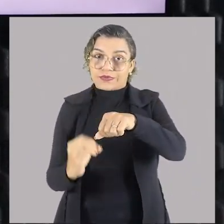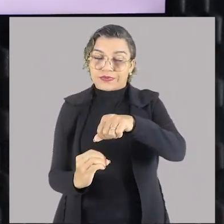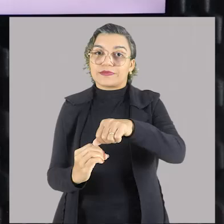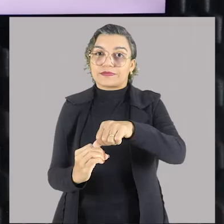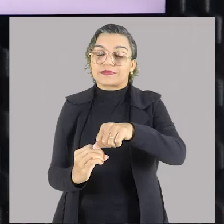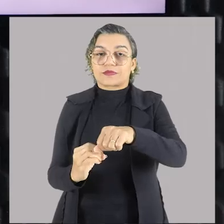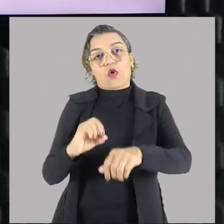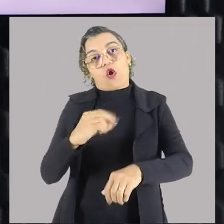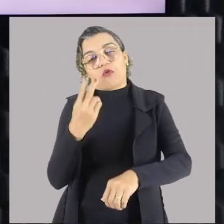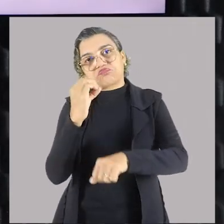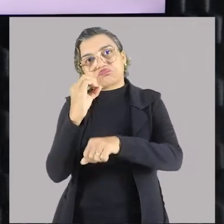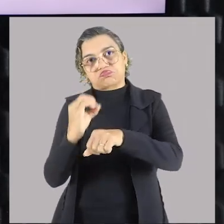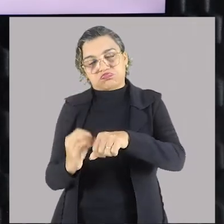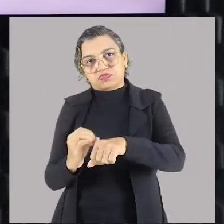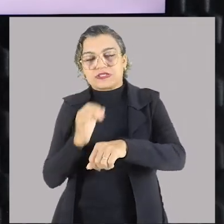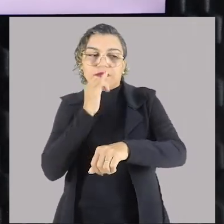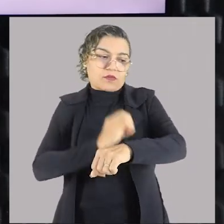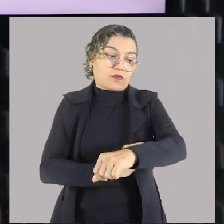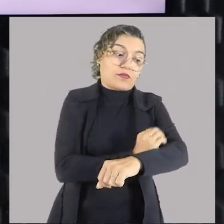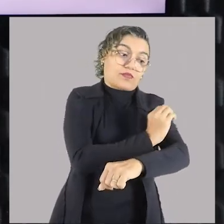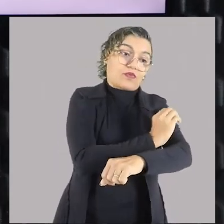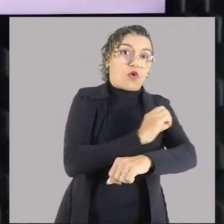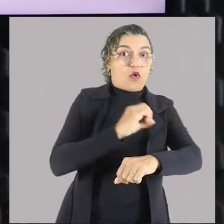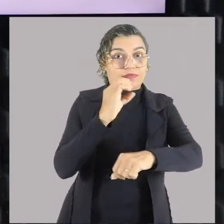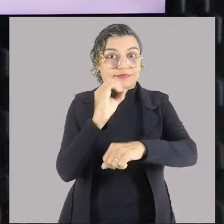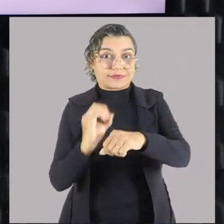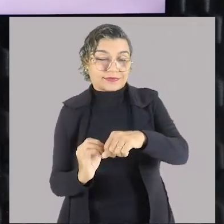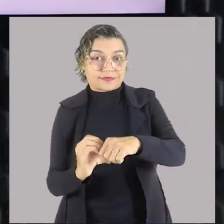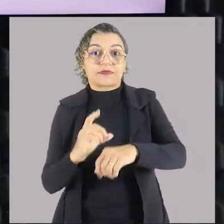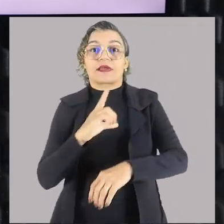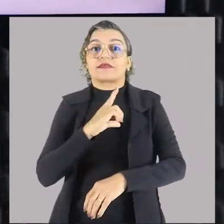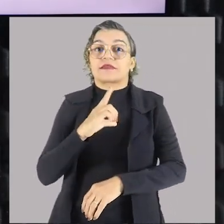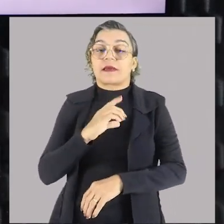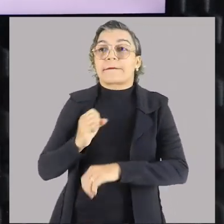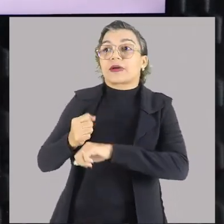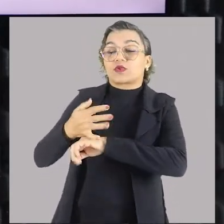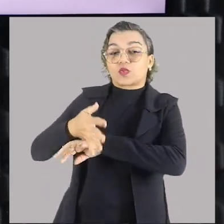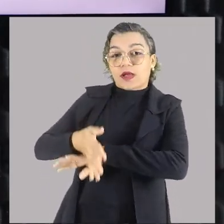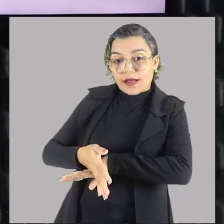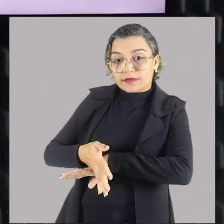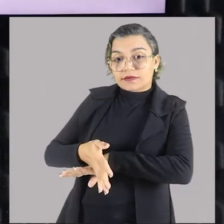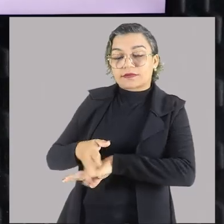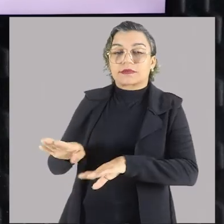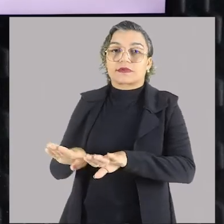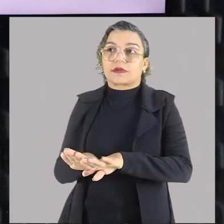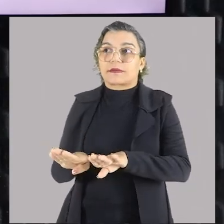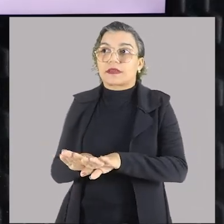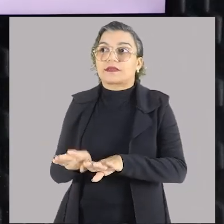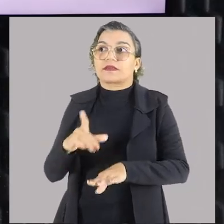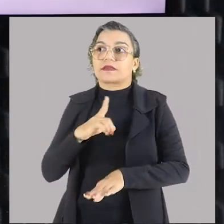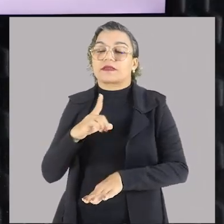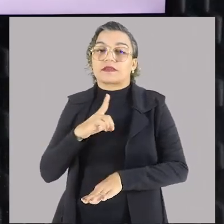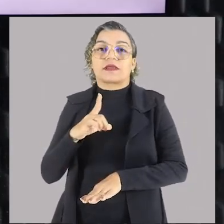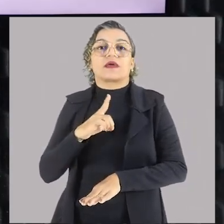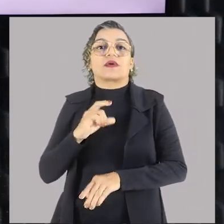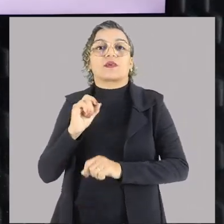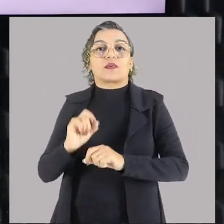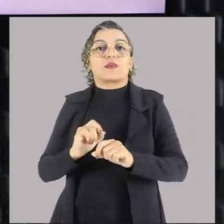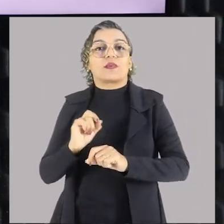ou o pôr do sol e o nascer do sol. Aqui nós temos a madrugada, aqui nós temos o crepúsculo. Então,